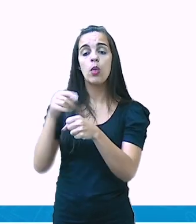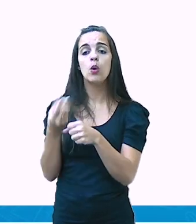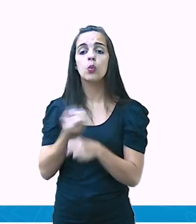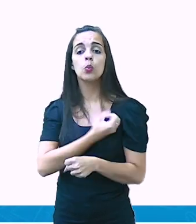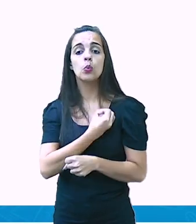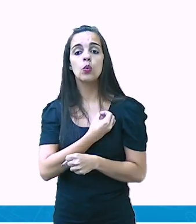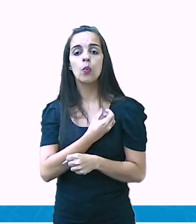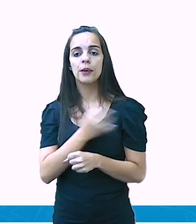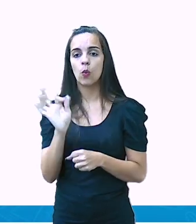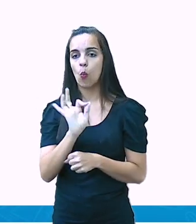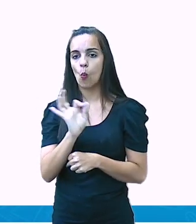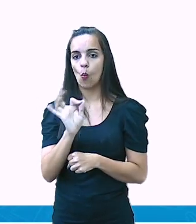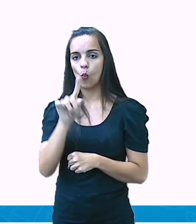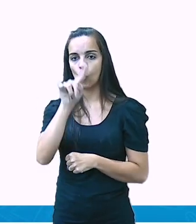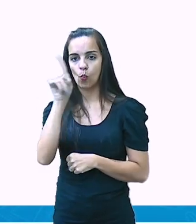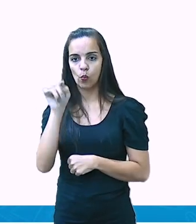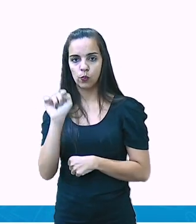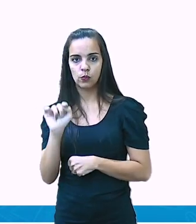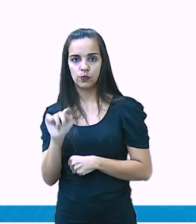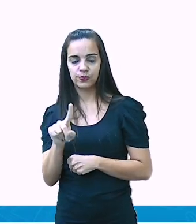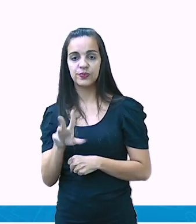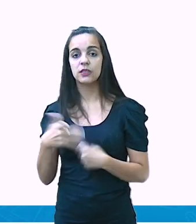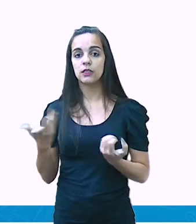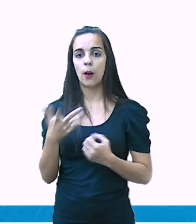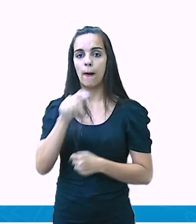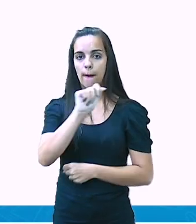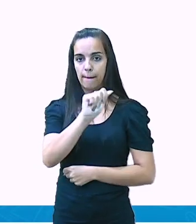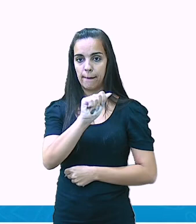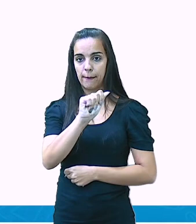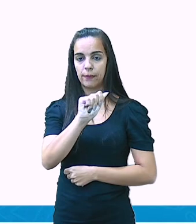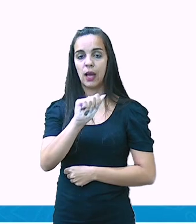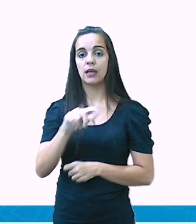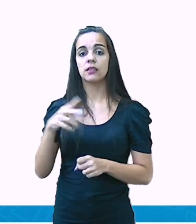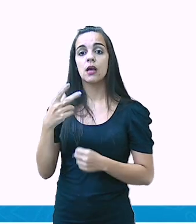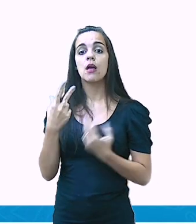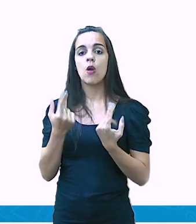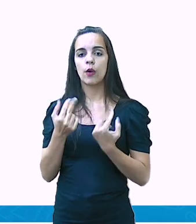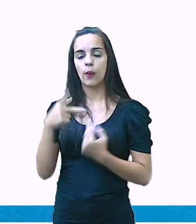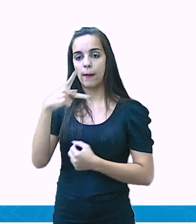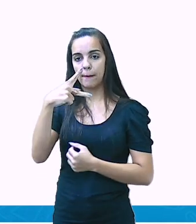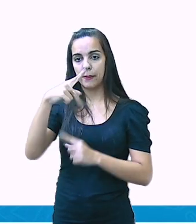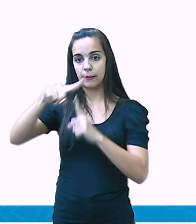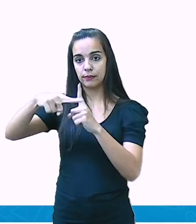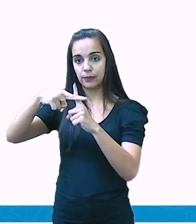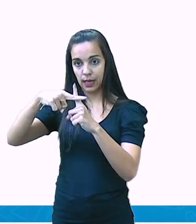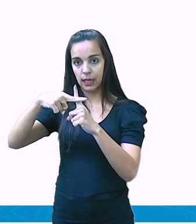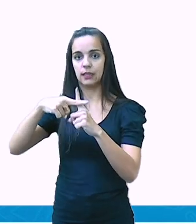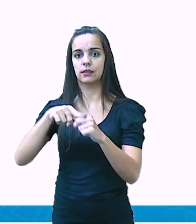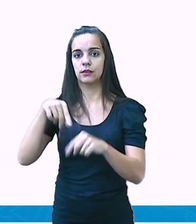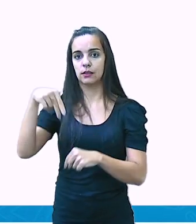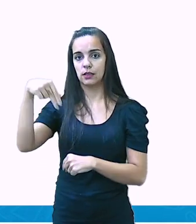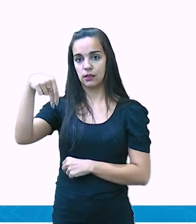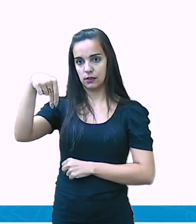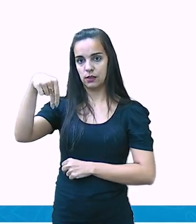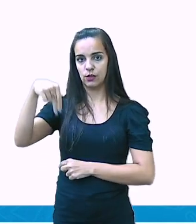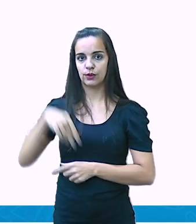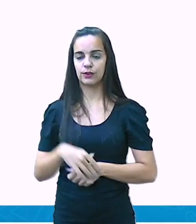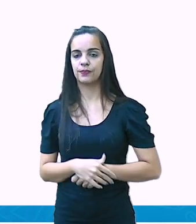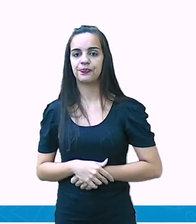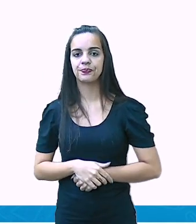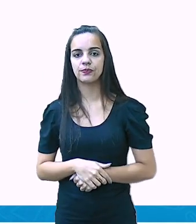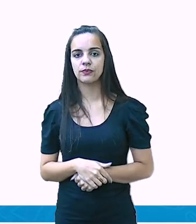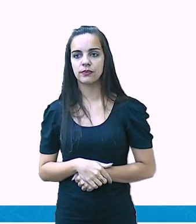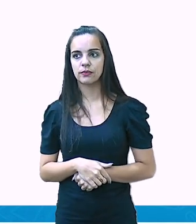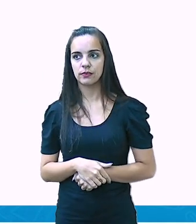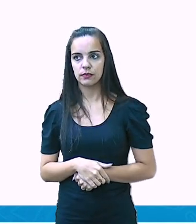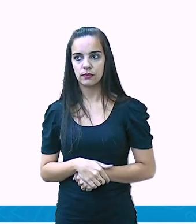a equação geral. Número de massa é igual ao número de prótons mais o número de nêutrons.